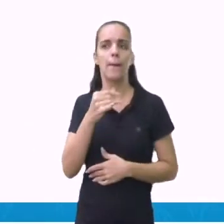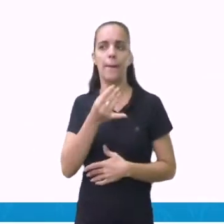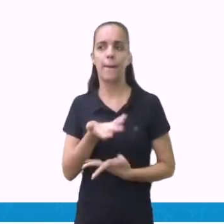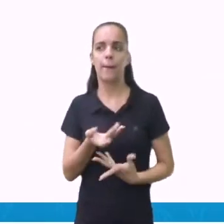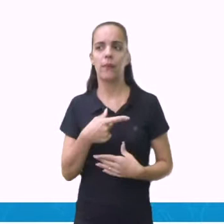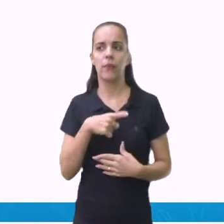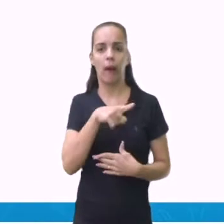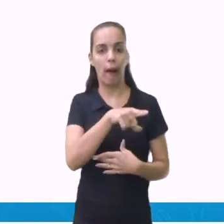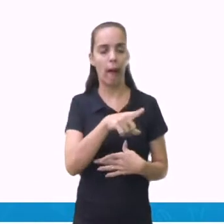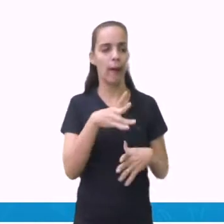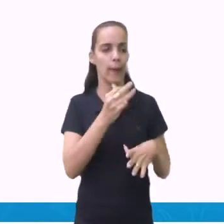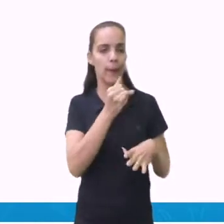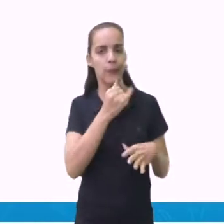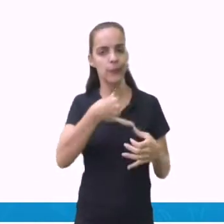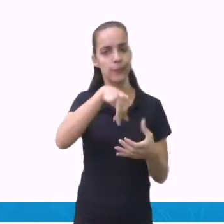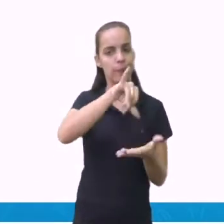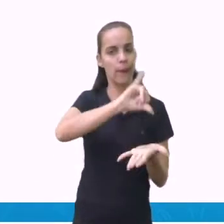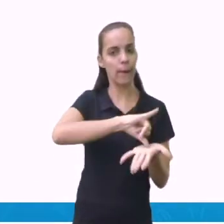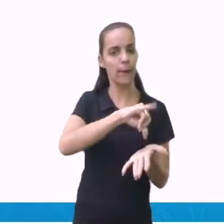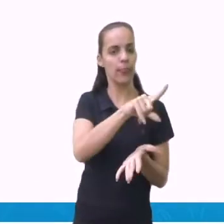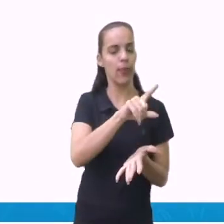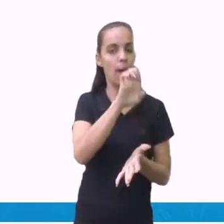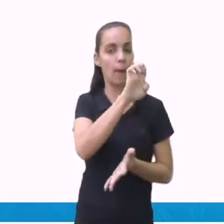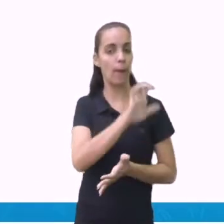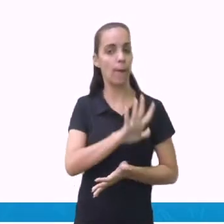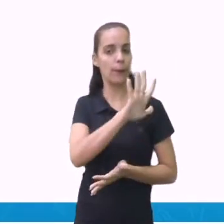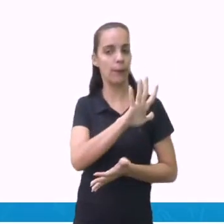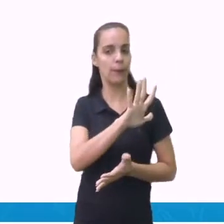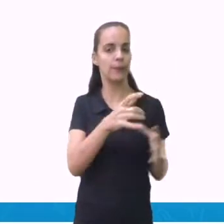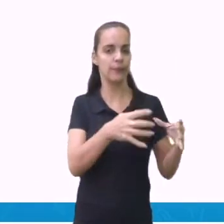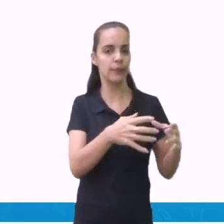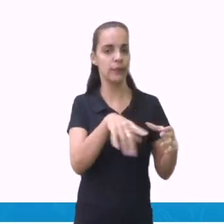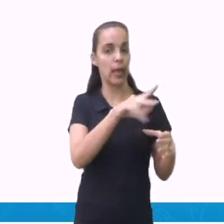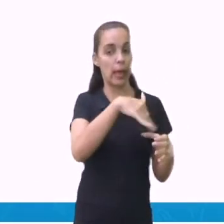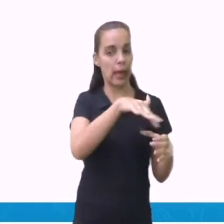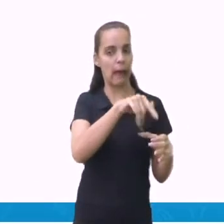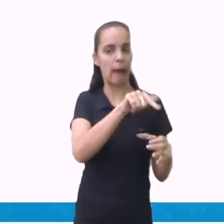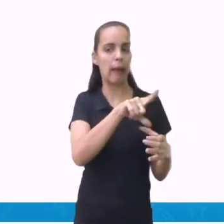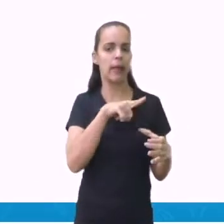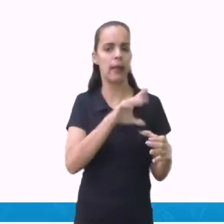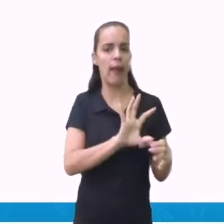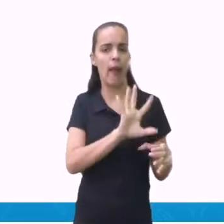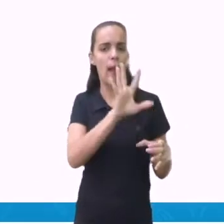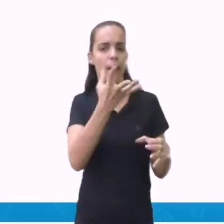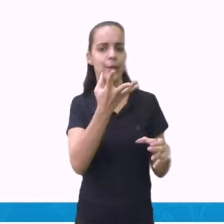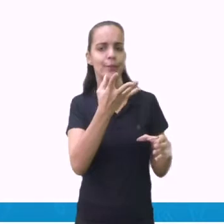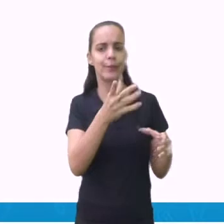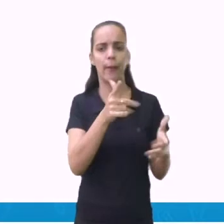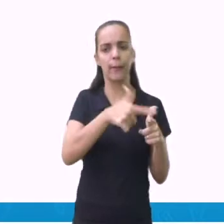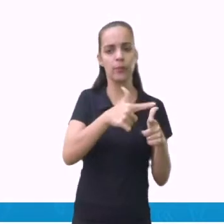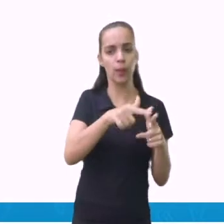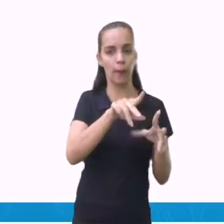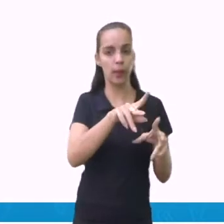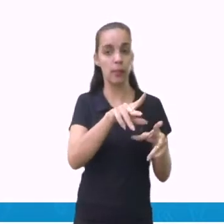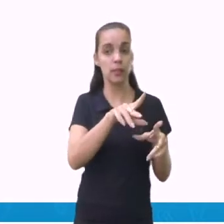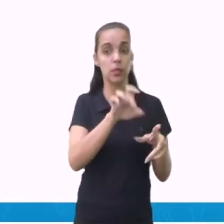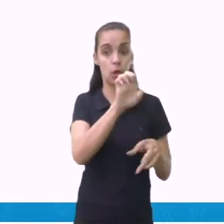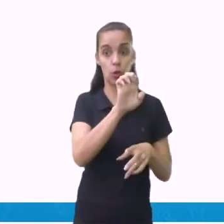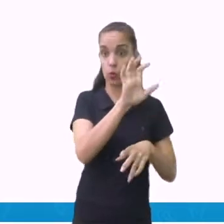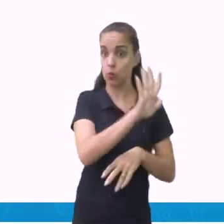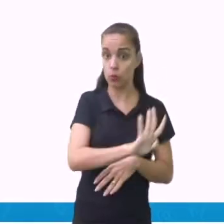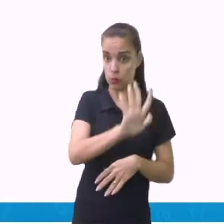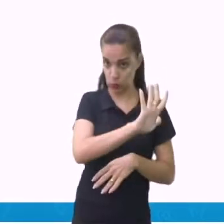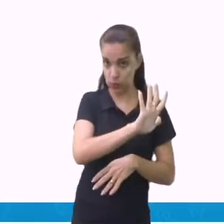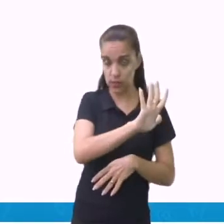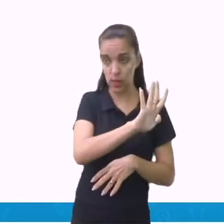estar concentrados aquele poder. Se for a capital de todo o país ou a federação, no nosso caso